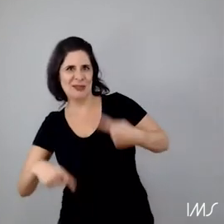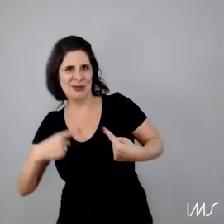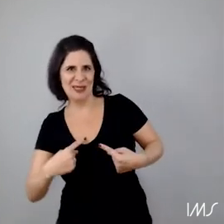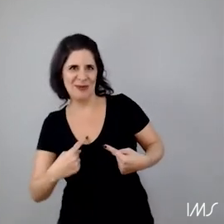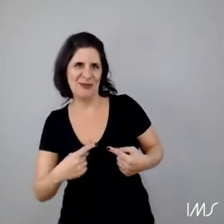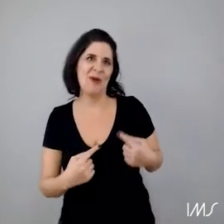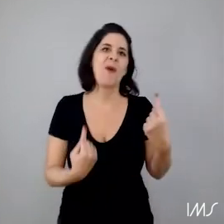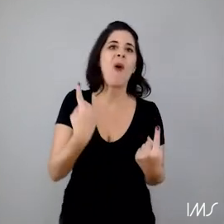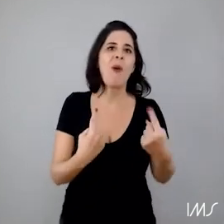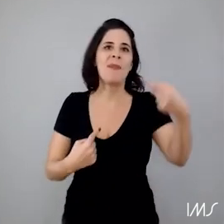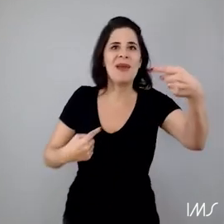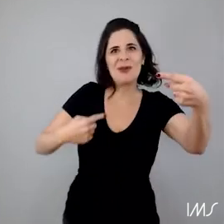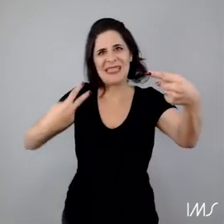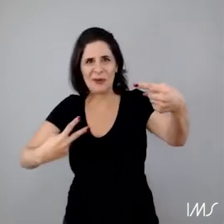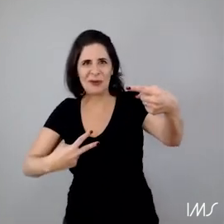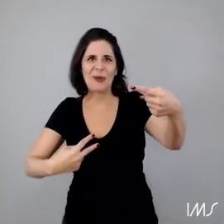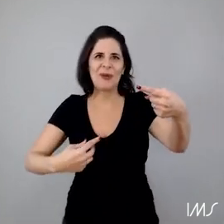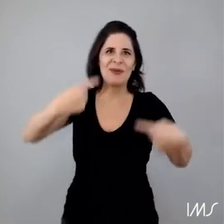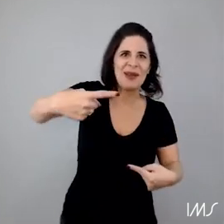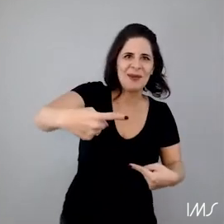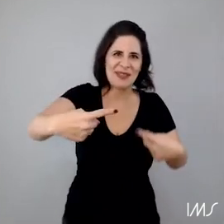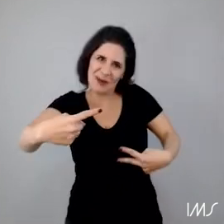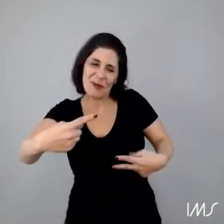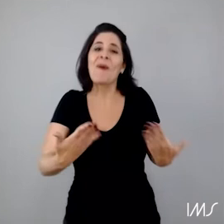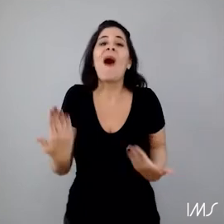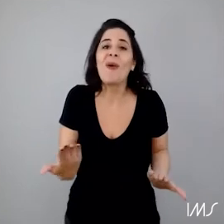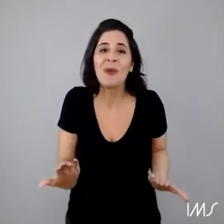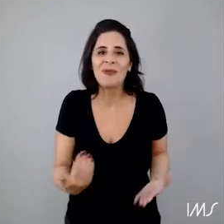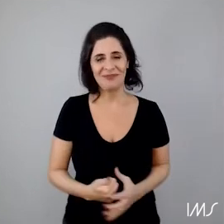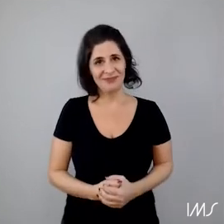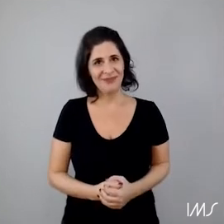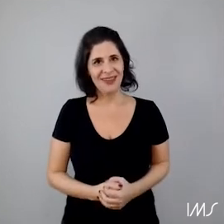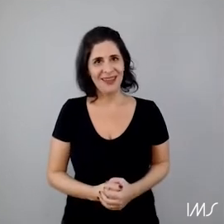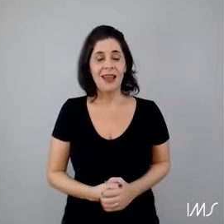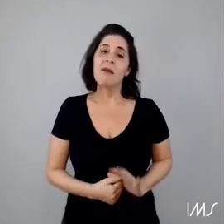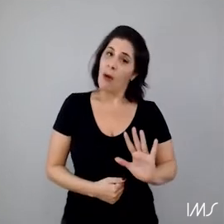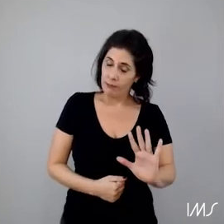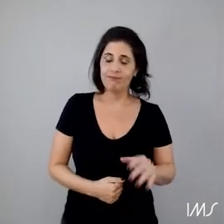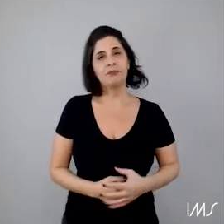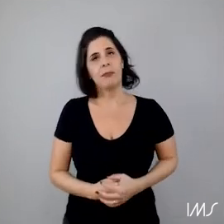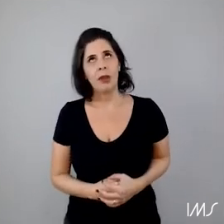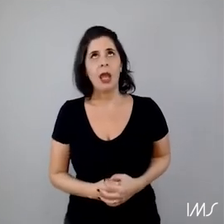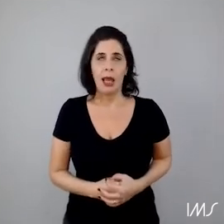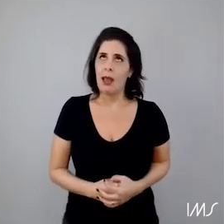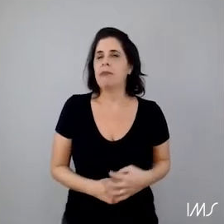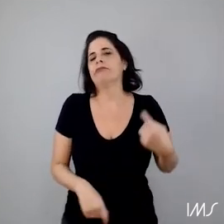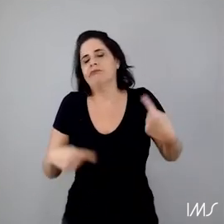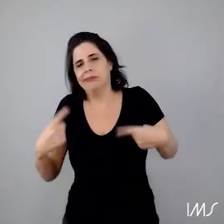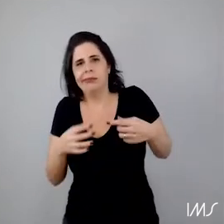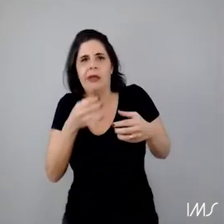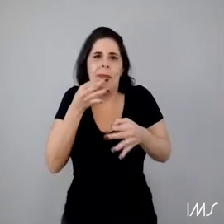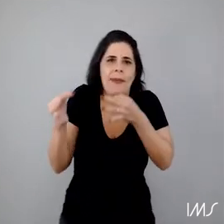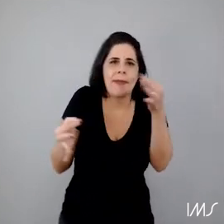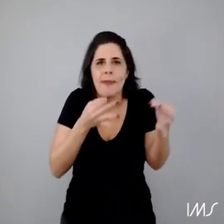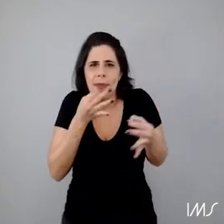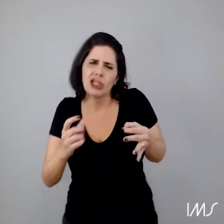Essas discussões foram marcadas pelo componente político e o momento era propício para isso.